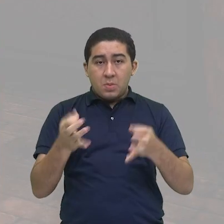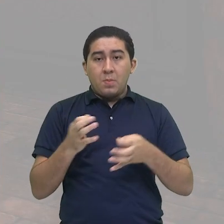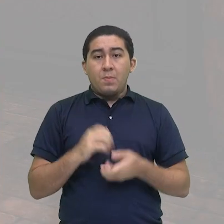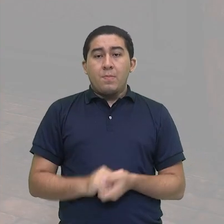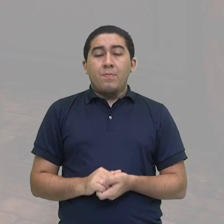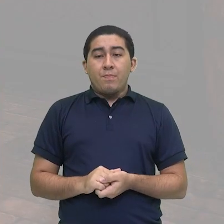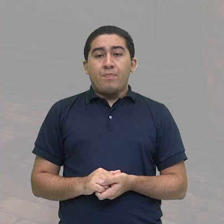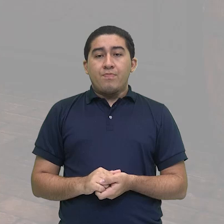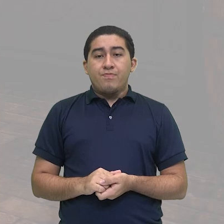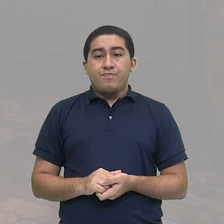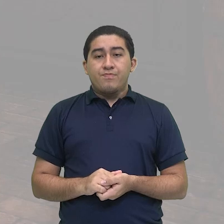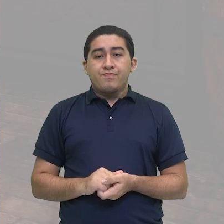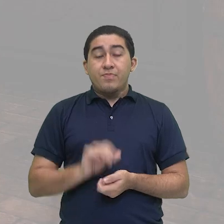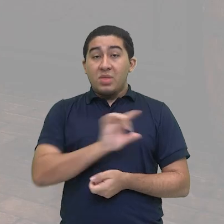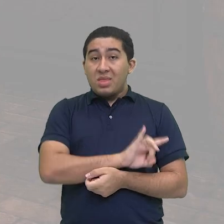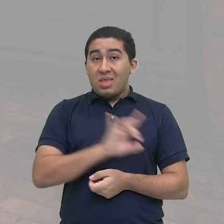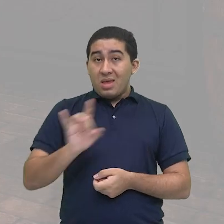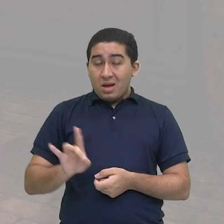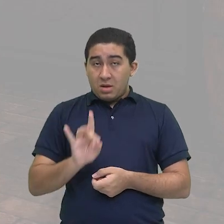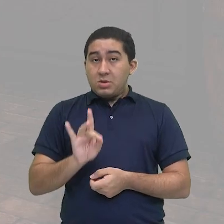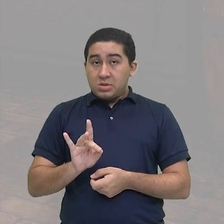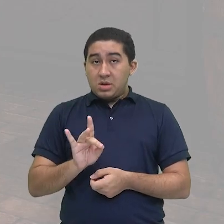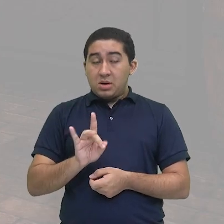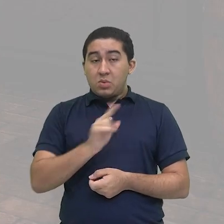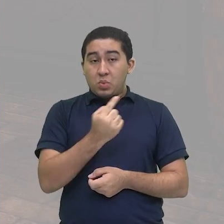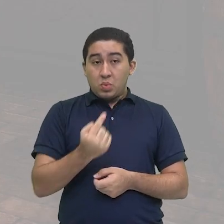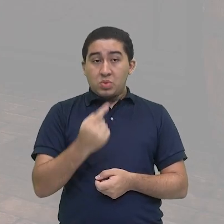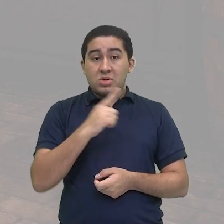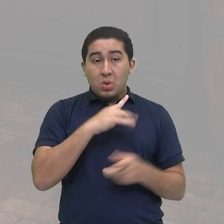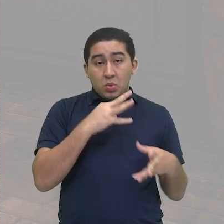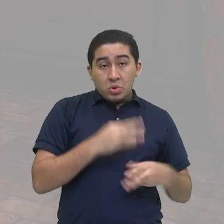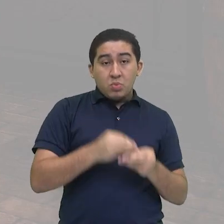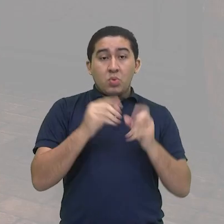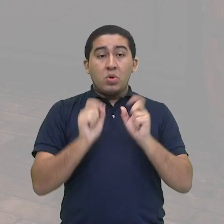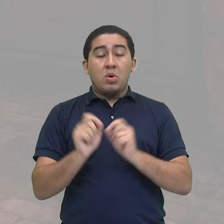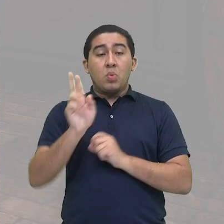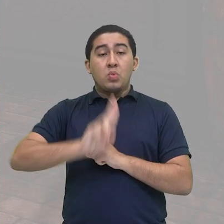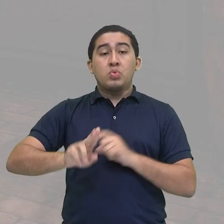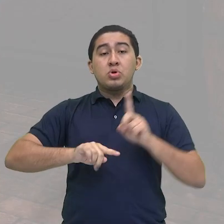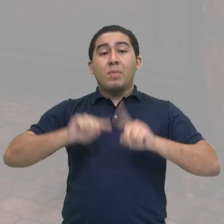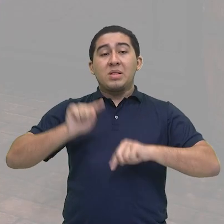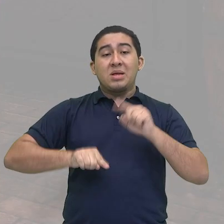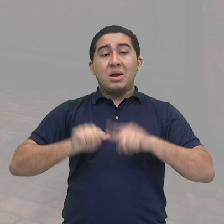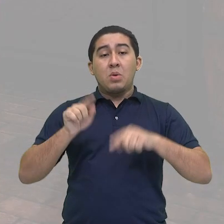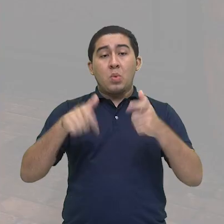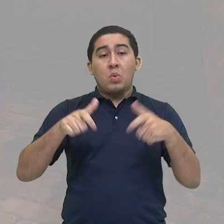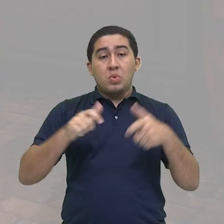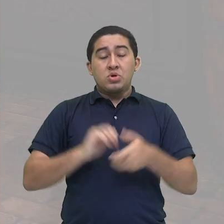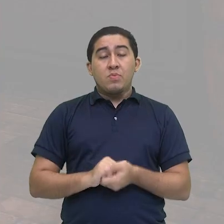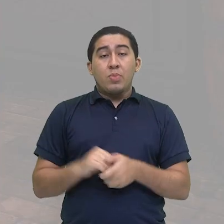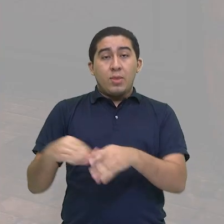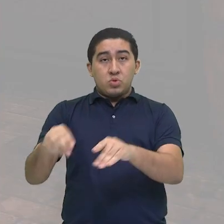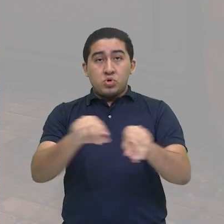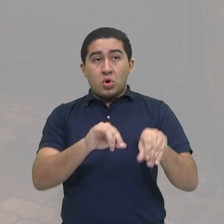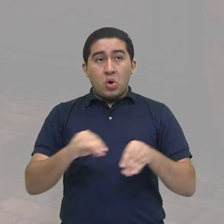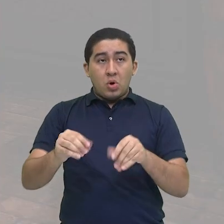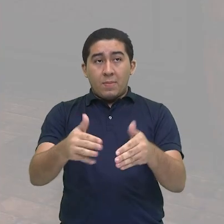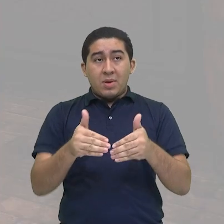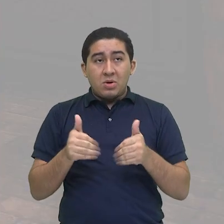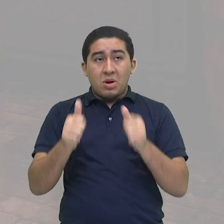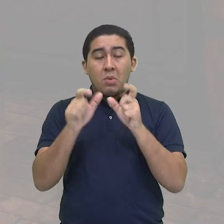comigo. Cada alquimista, ele contribuiu com o uso de materiais no solo para ampliar